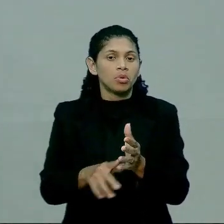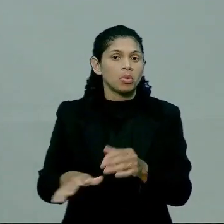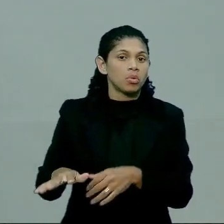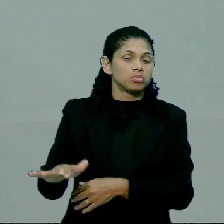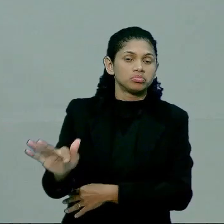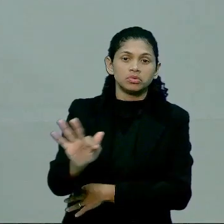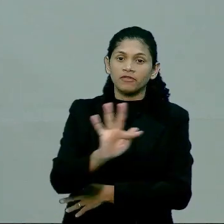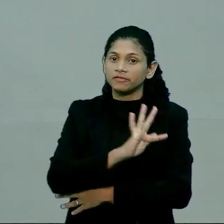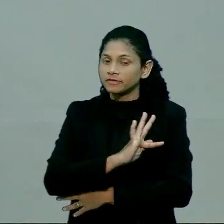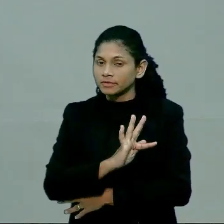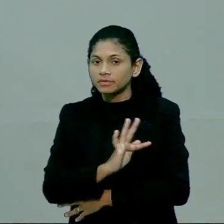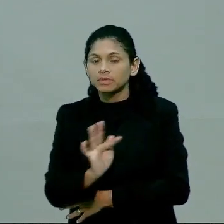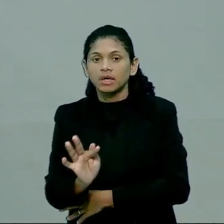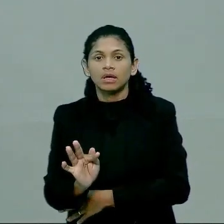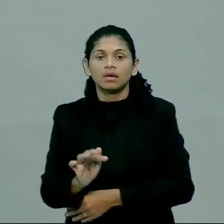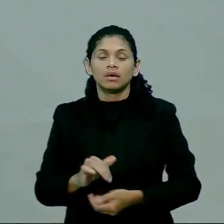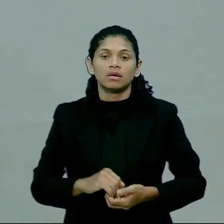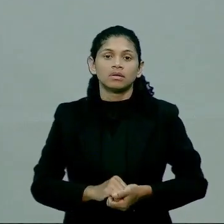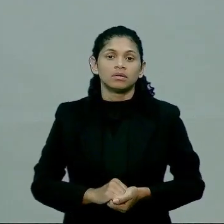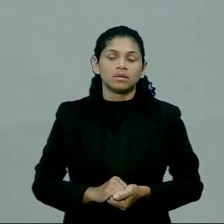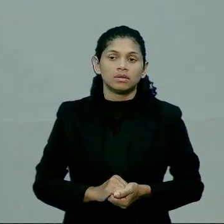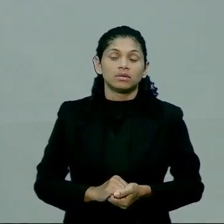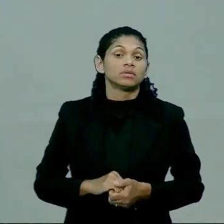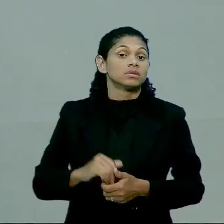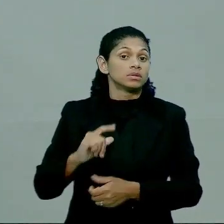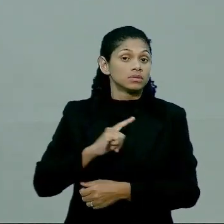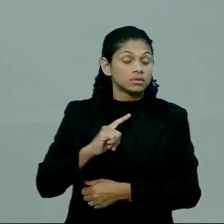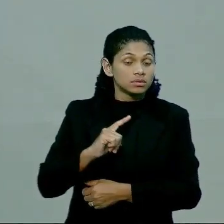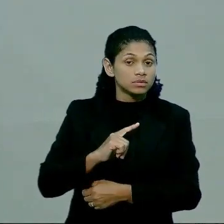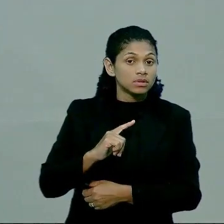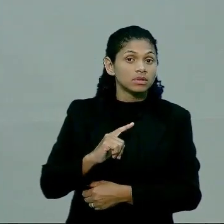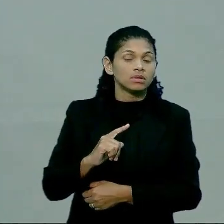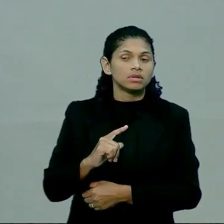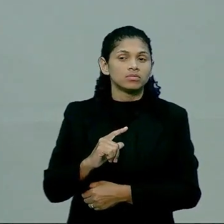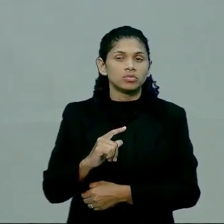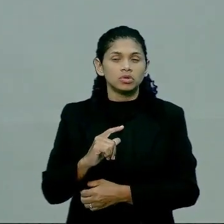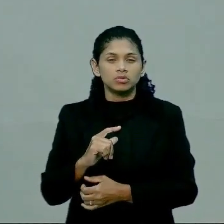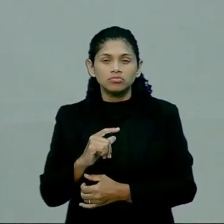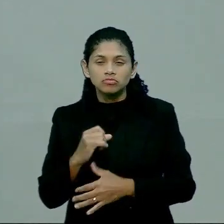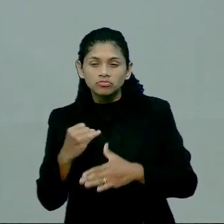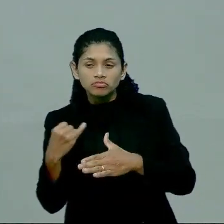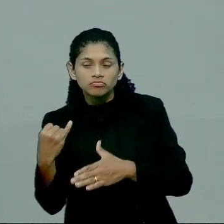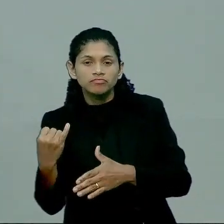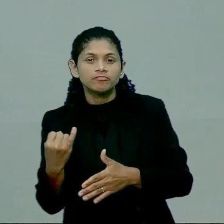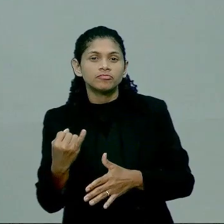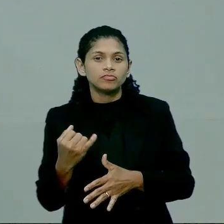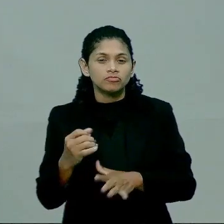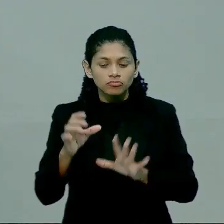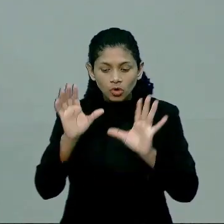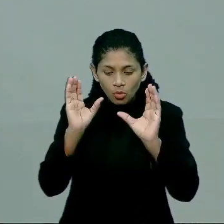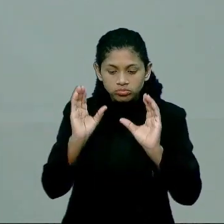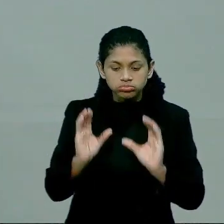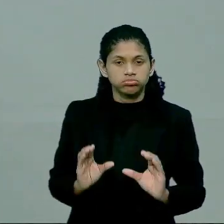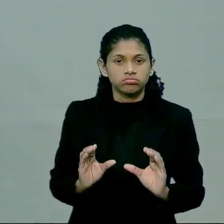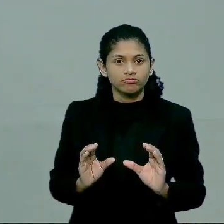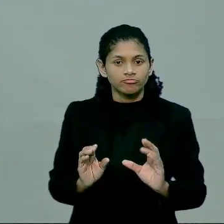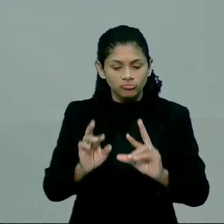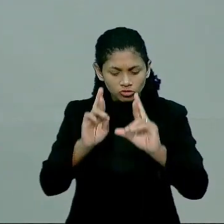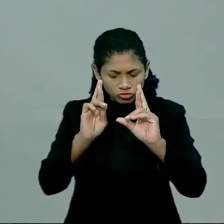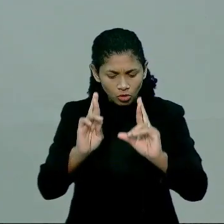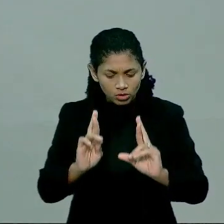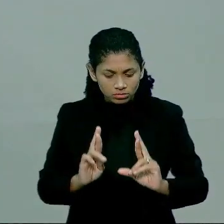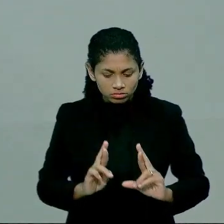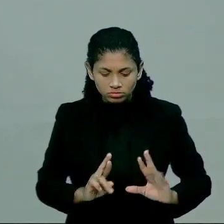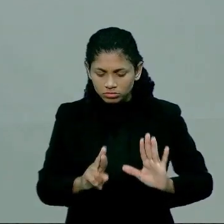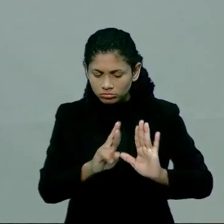então eles têm uma formalidade tem termos técnicos Então não é um texto que nós